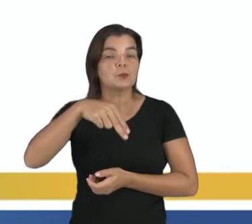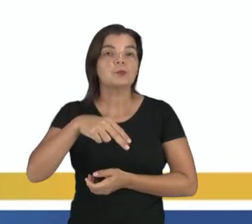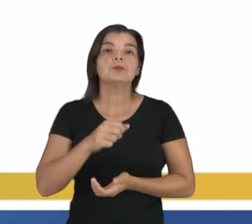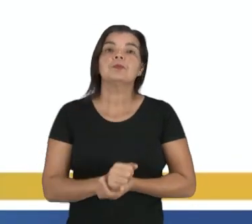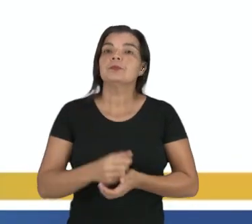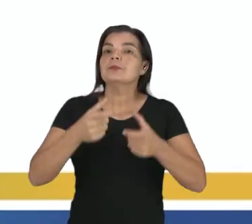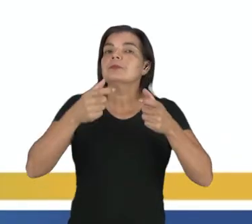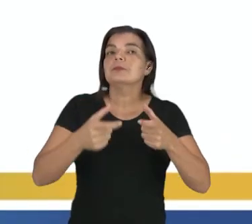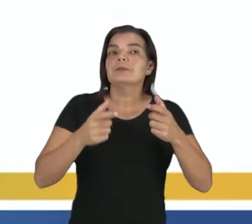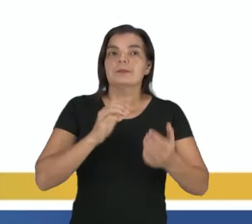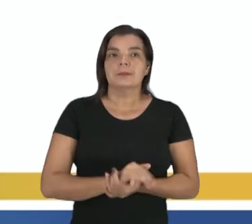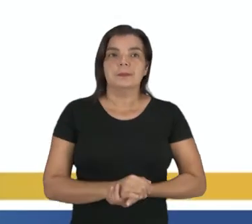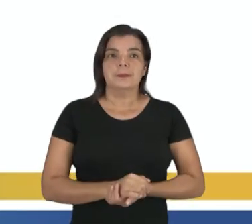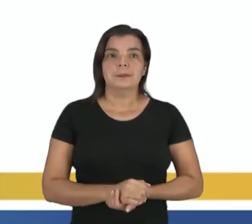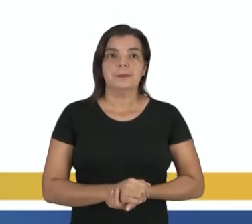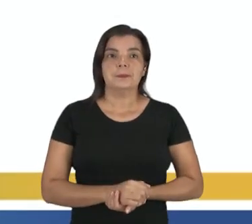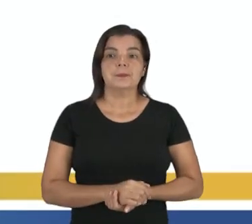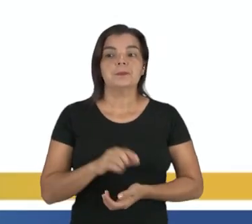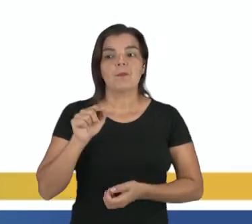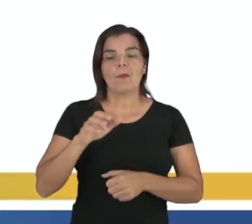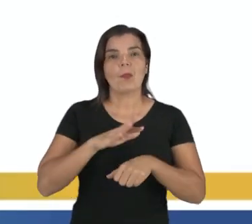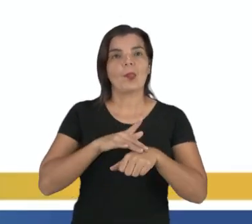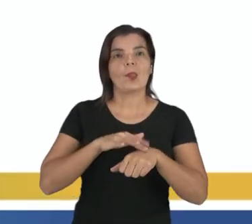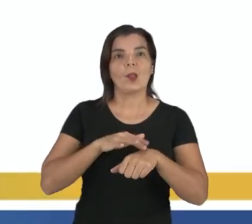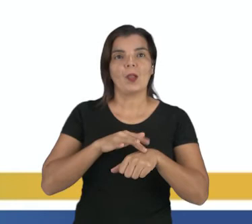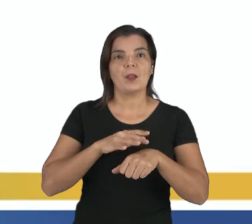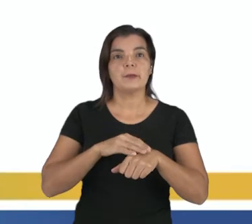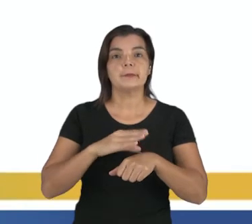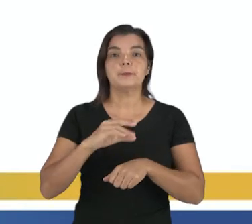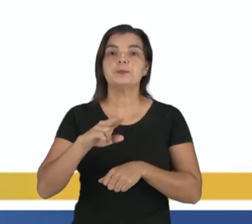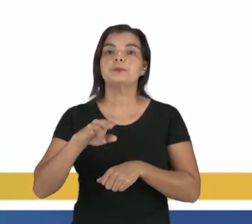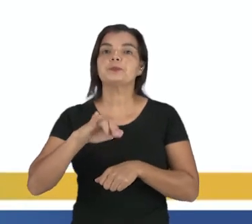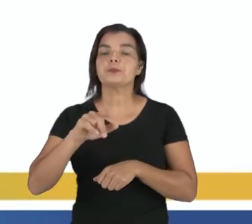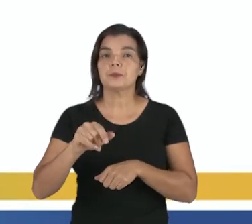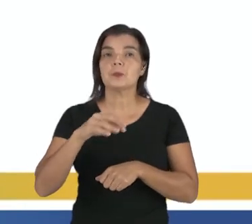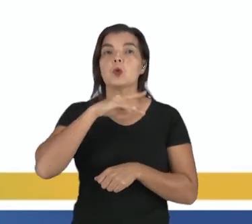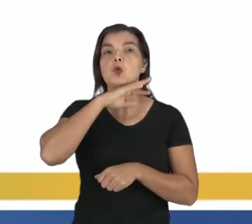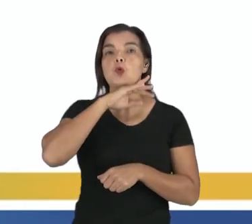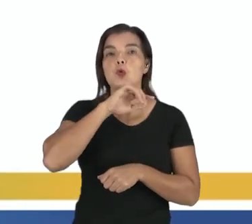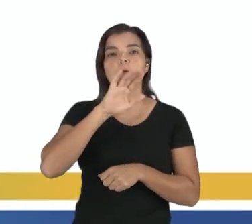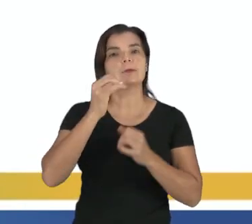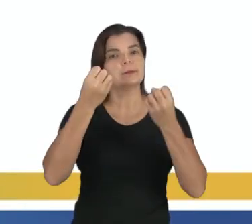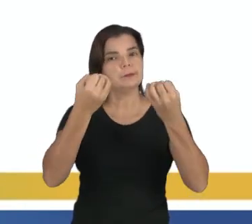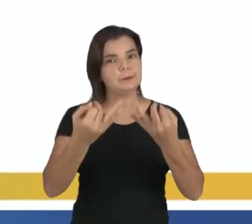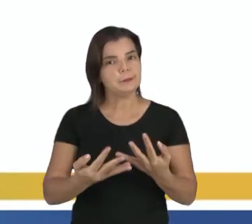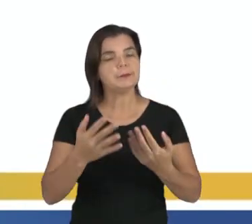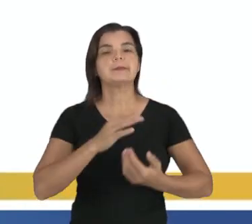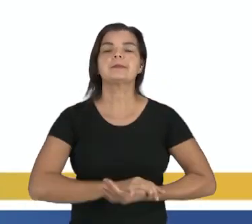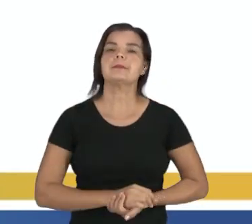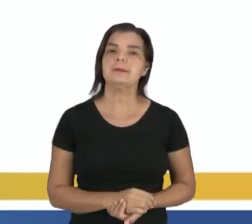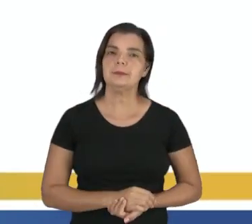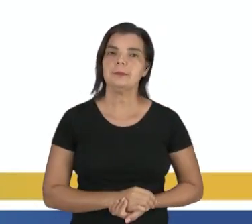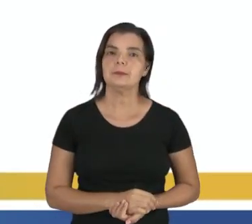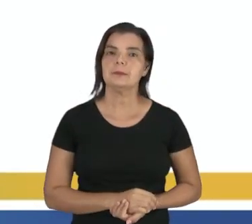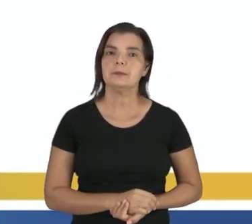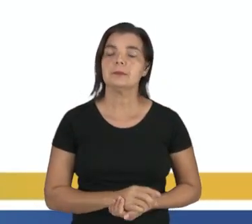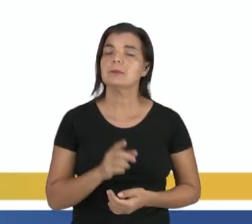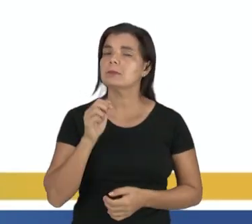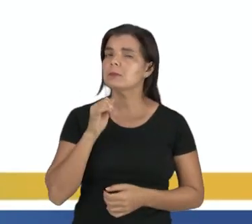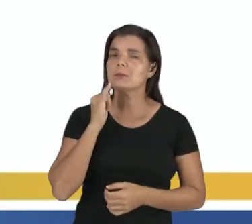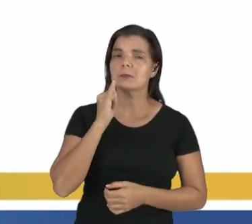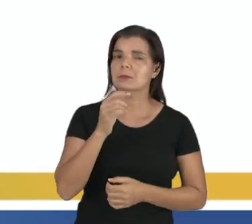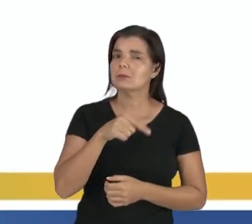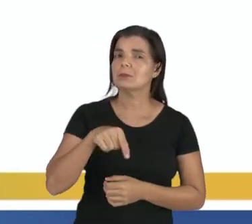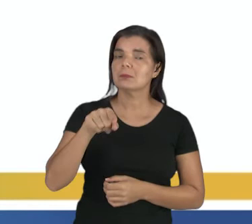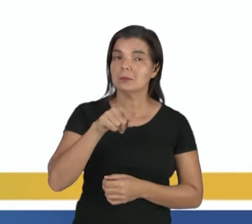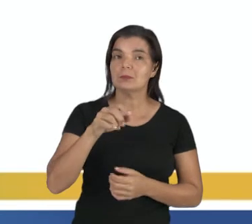onde. Última frase. Essa é a doença de cujos males eu te falei. O que eu disse para